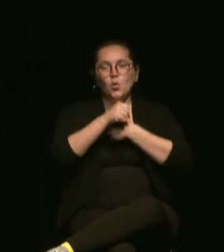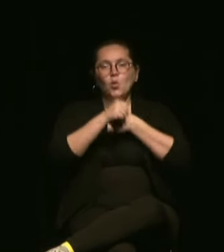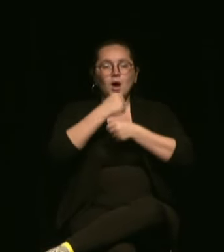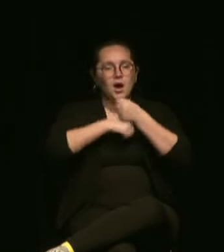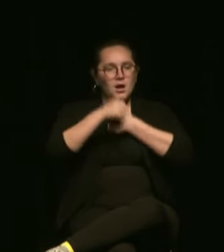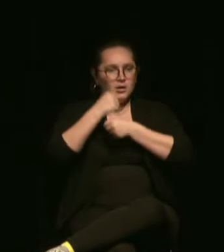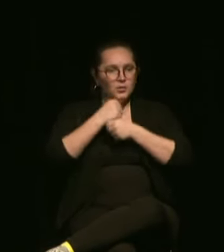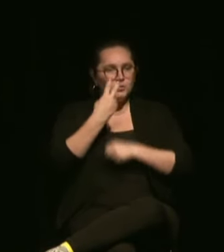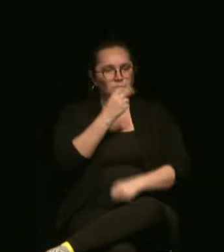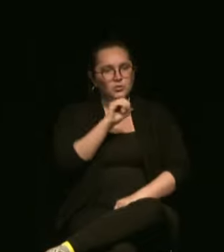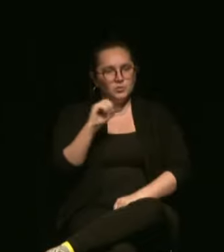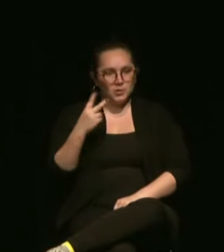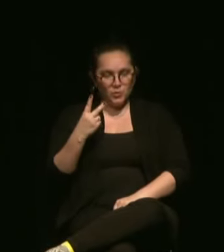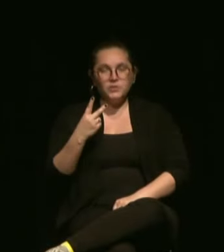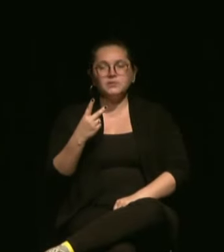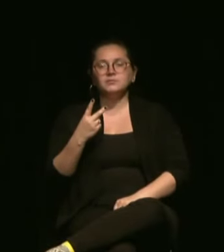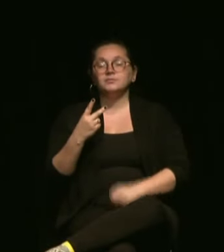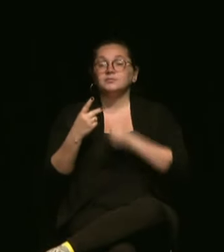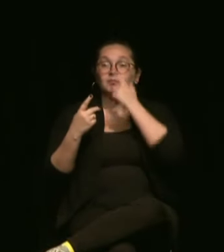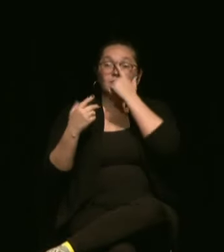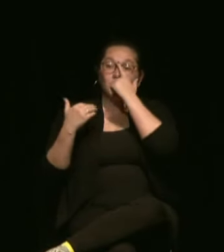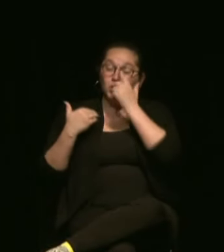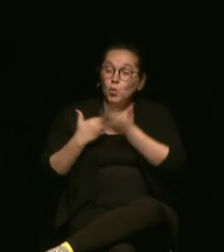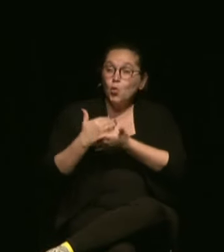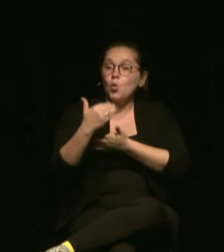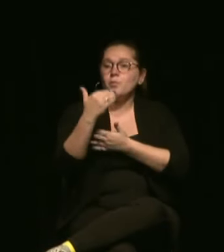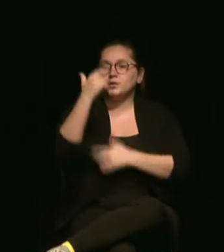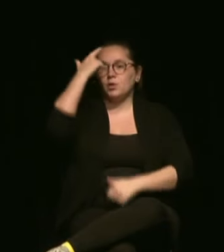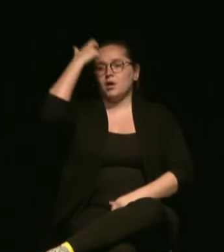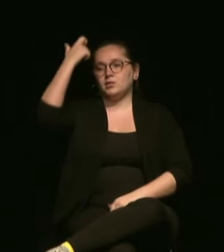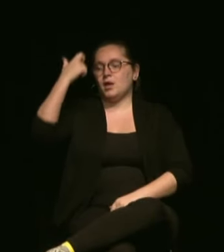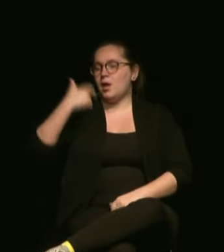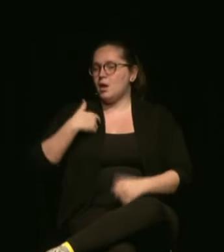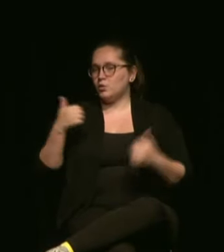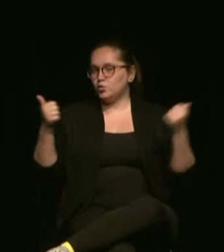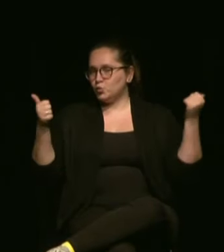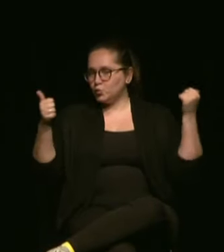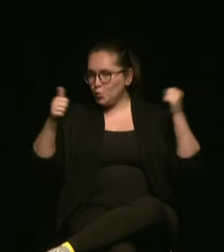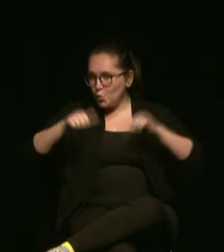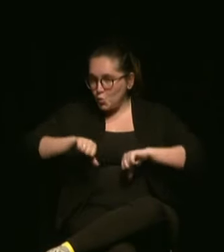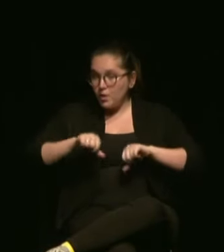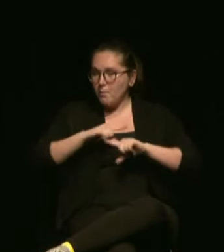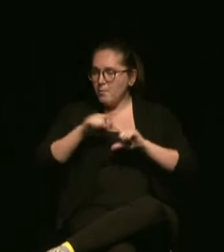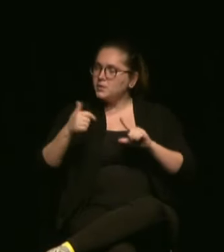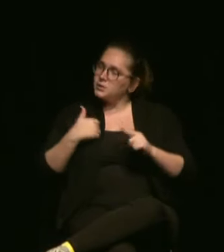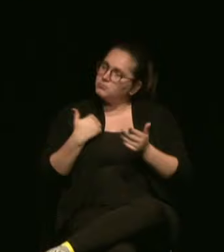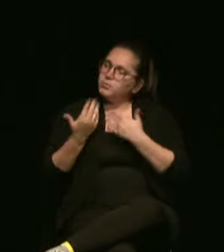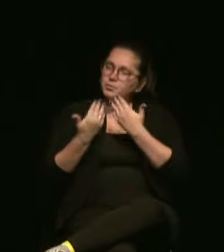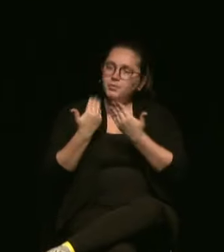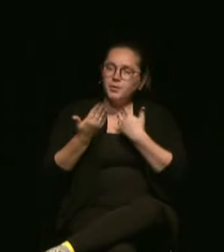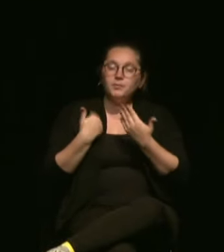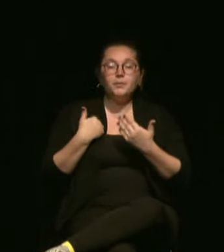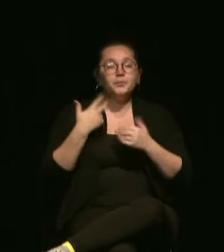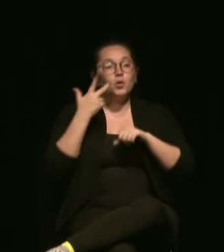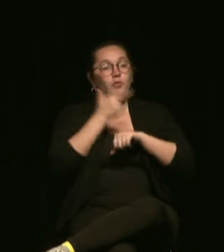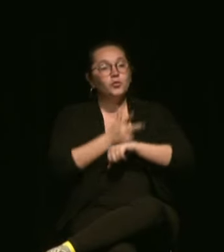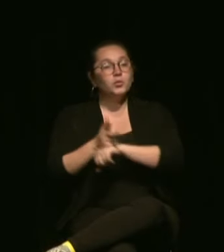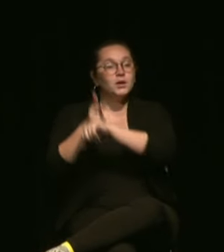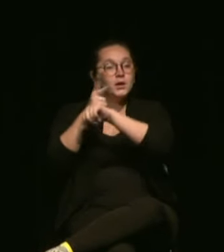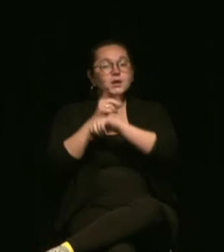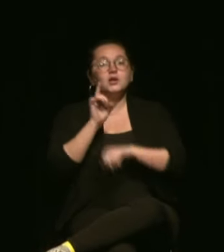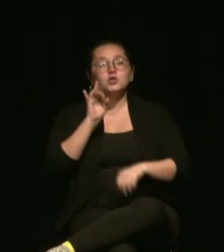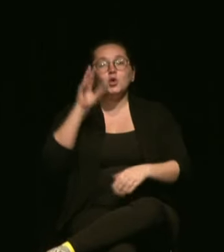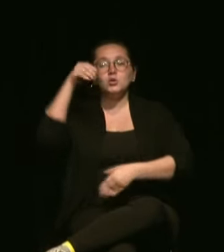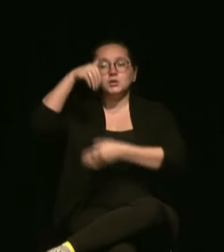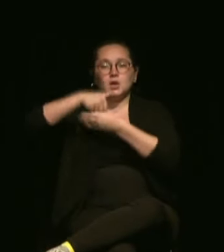a ideia original, que era péssima, a gente conviveu com essa ideia durante alguns meses, era que a gente filmaria só o segundo